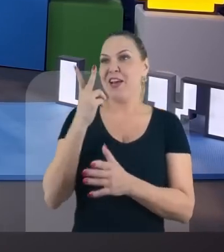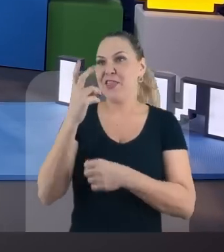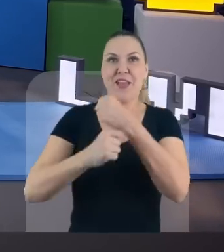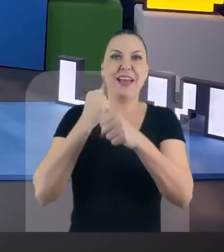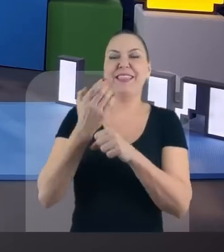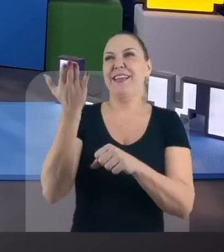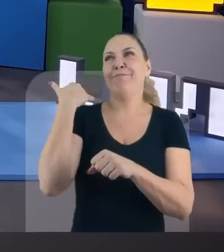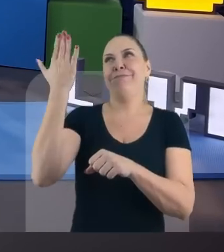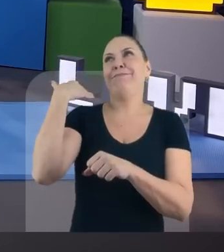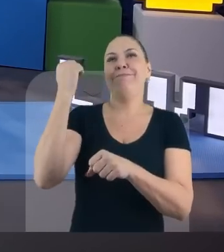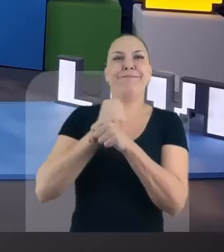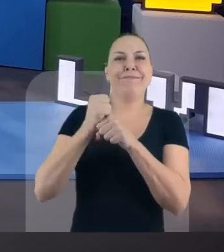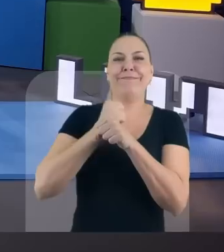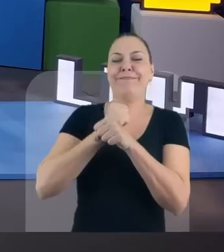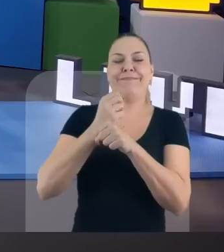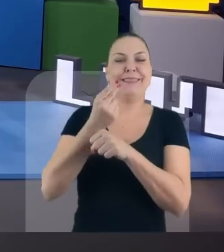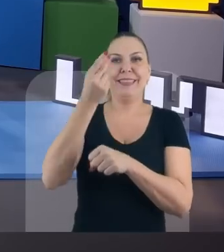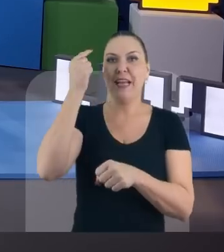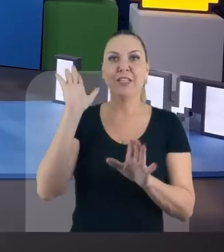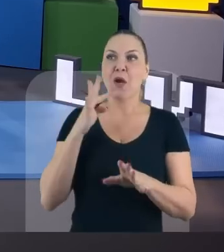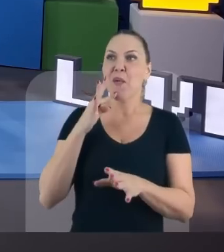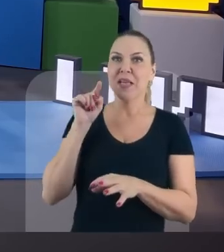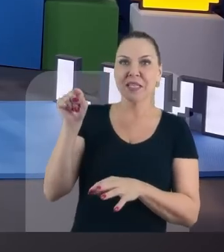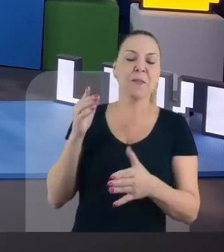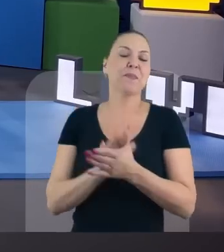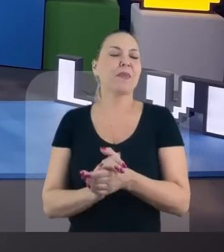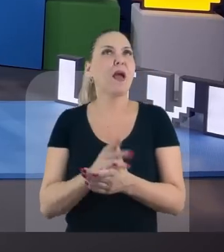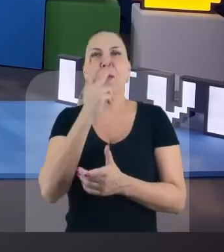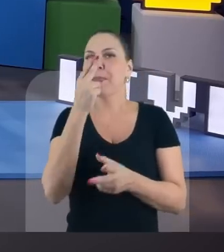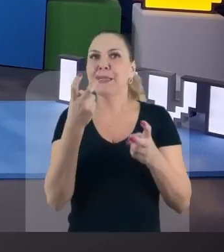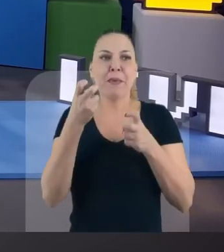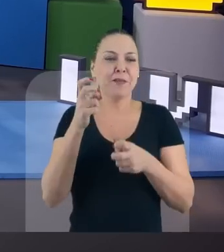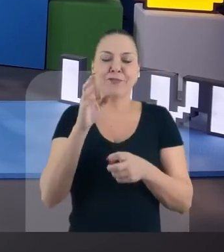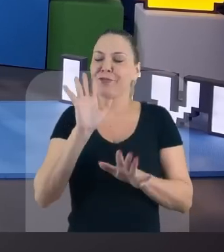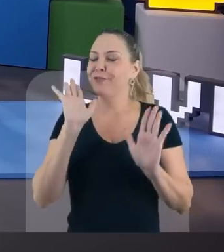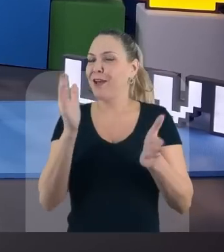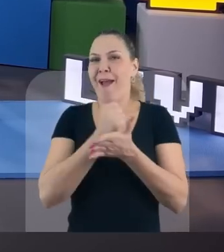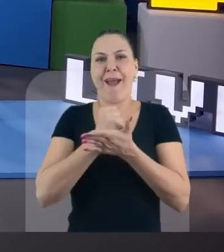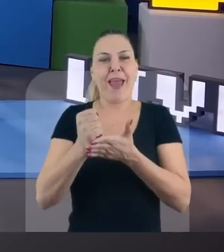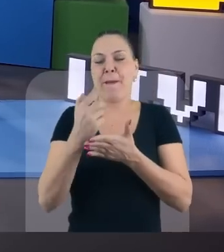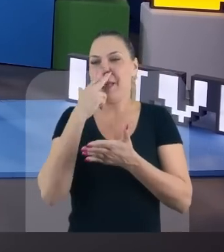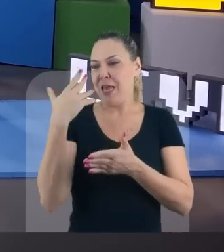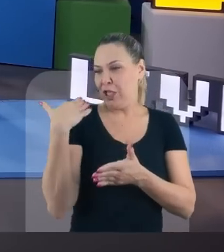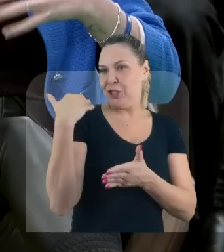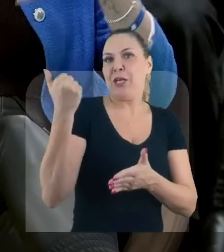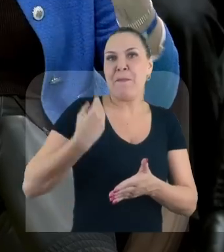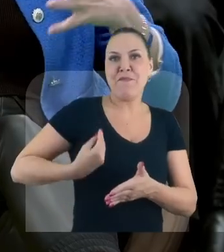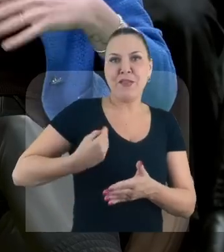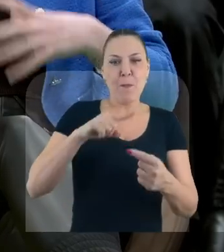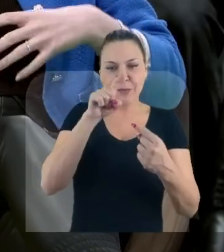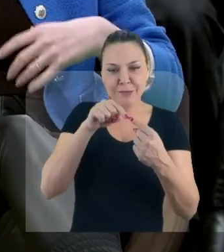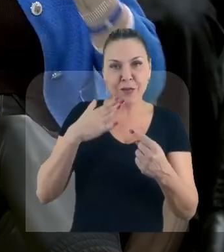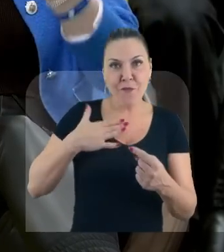A gente se conheceu há muito tempo. E aí, quando eu vi que não tinha mais volta, que eu não ia sair desse mundo, que é o meu chamado de vida, parece